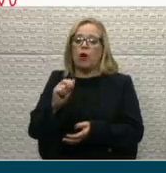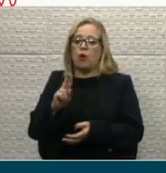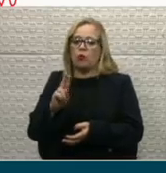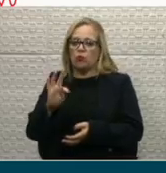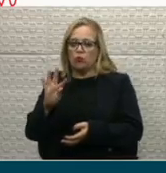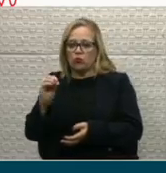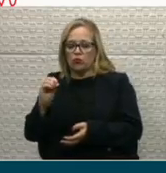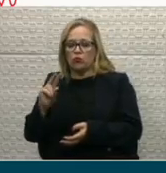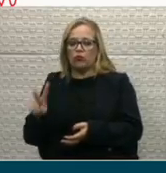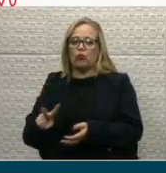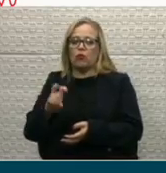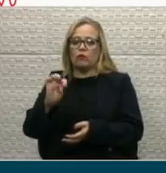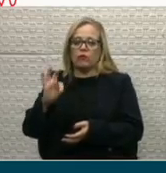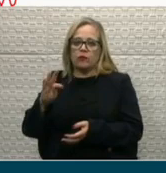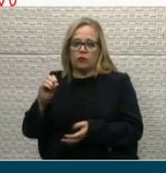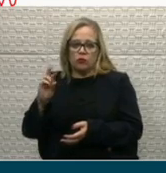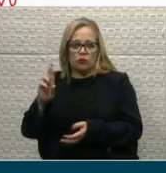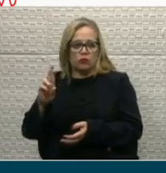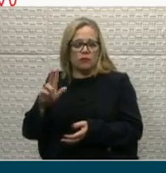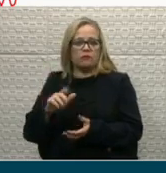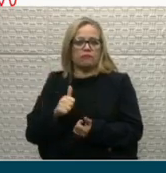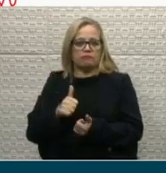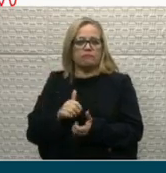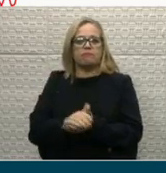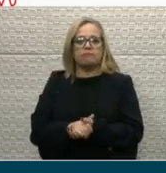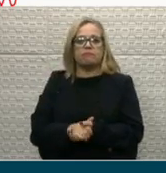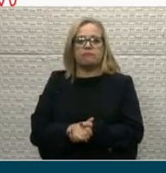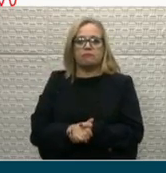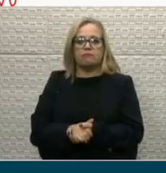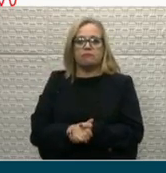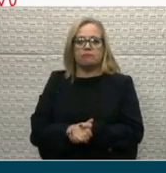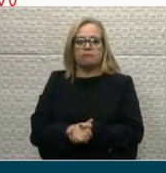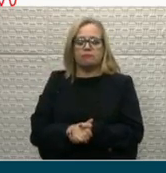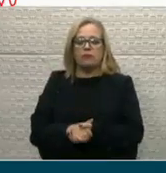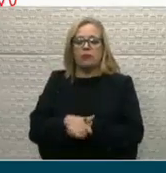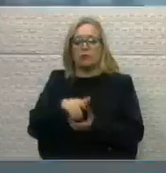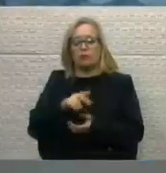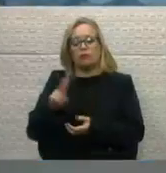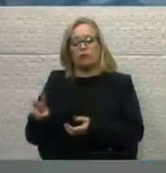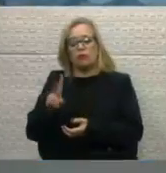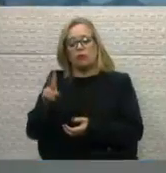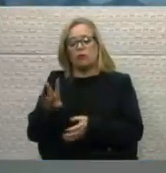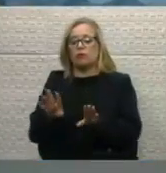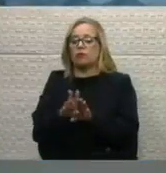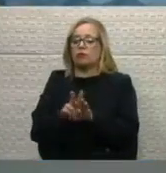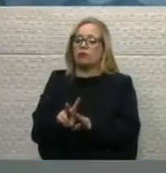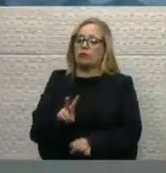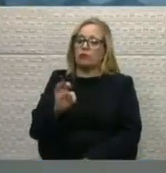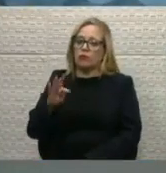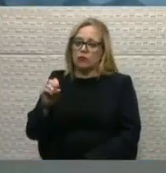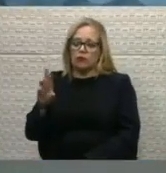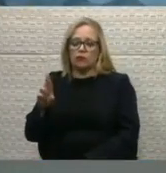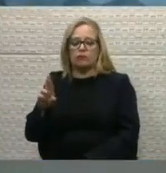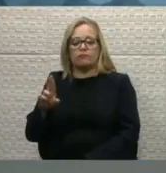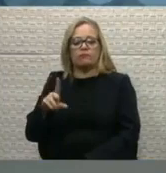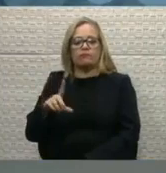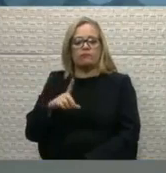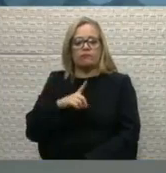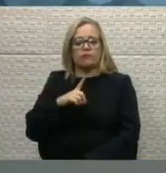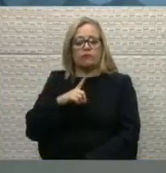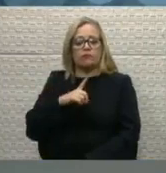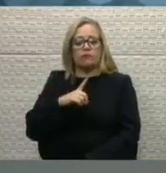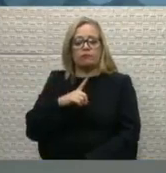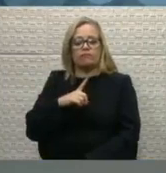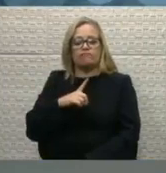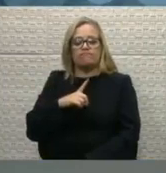autovetores, para os vetores que assumem esse formato. Então, os autovalores e autovetores, eles são obtidos